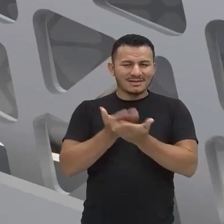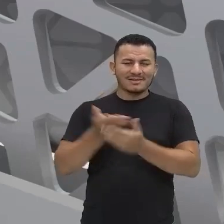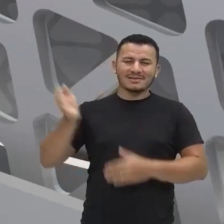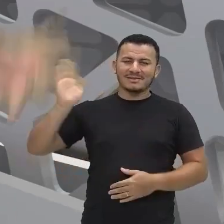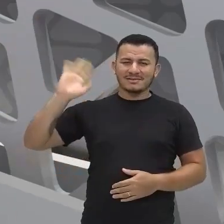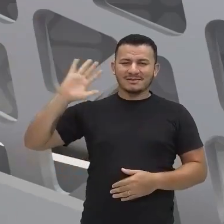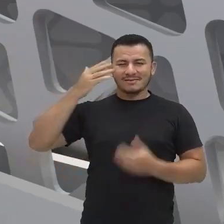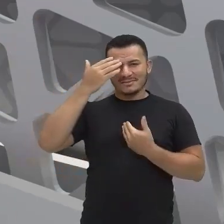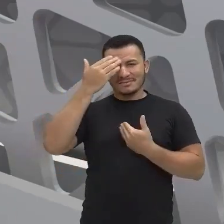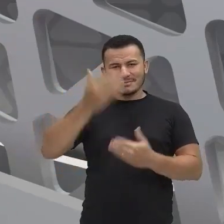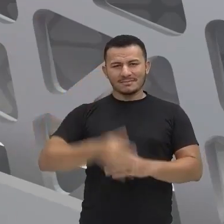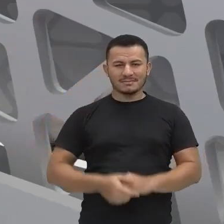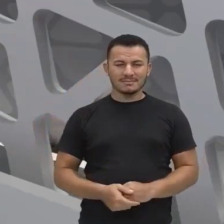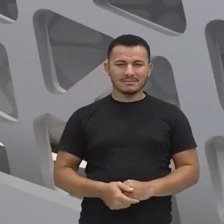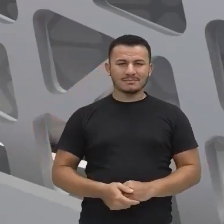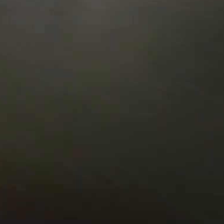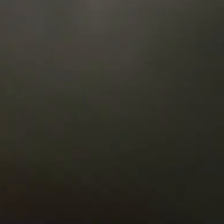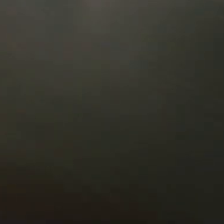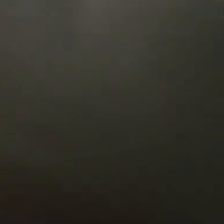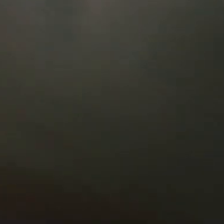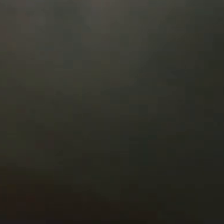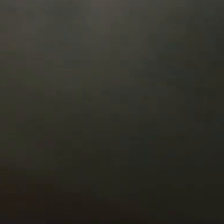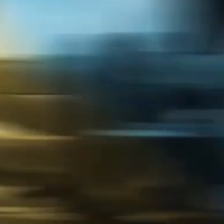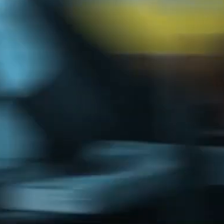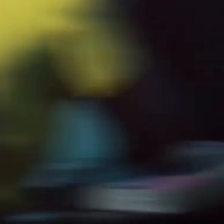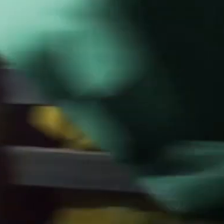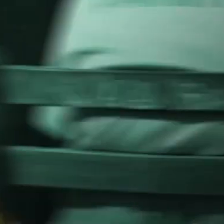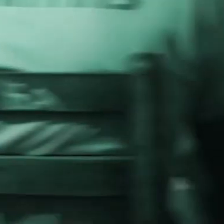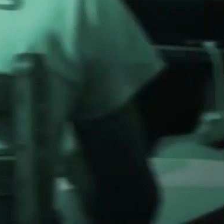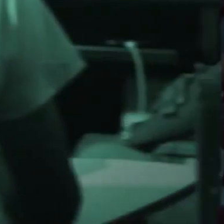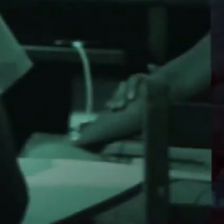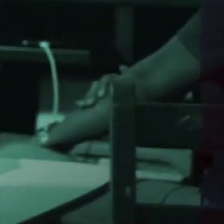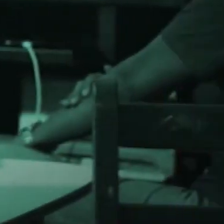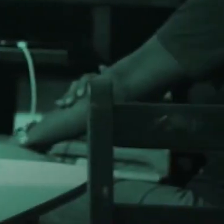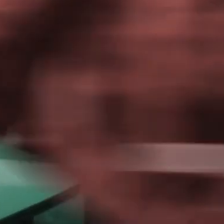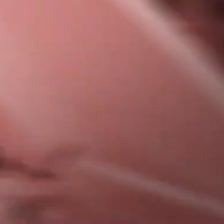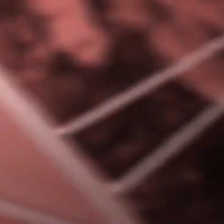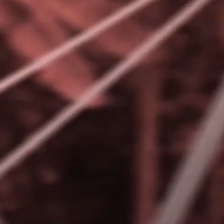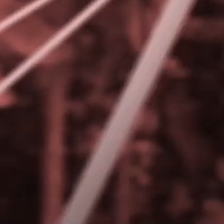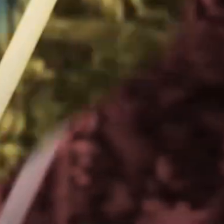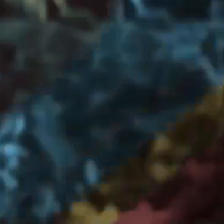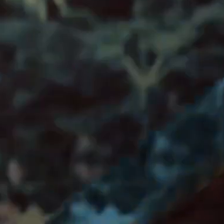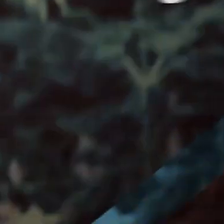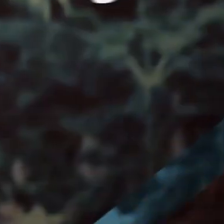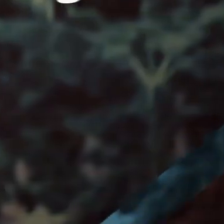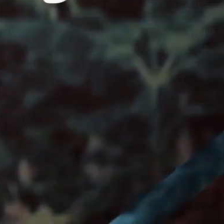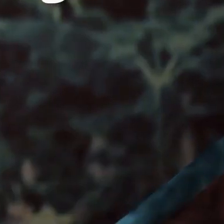Obrigado. Tchau, pessoal.